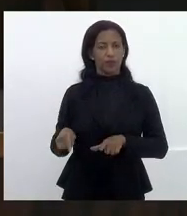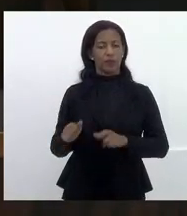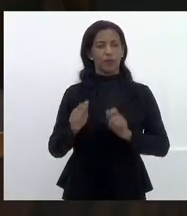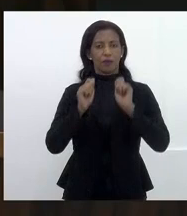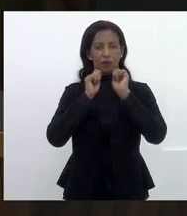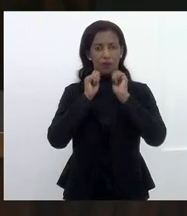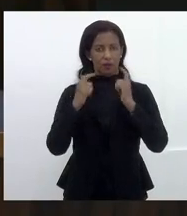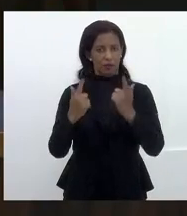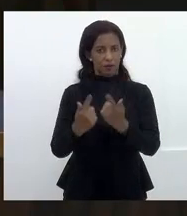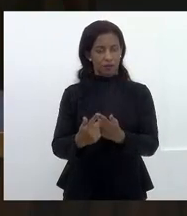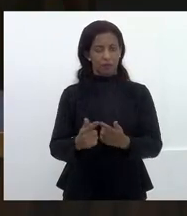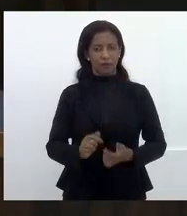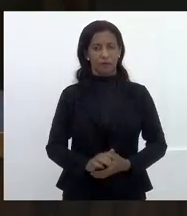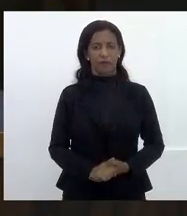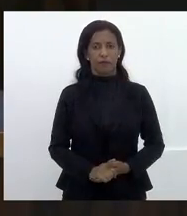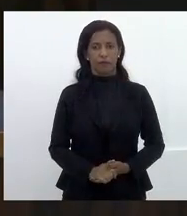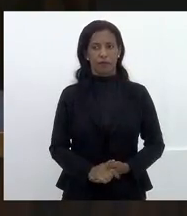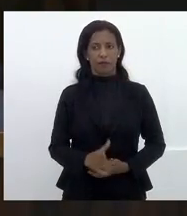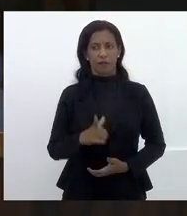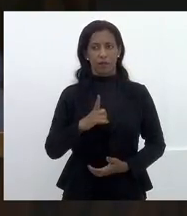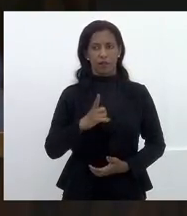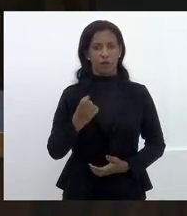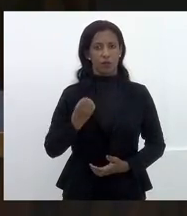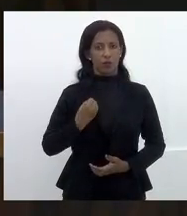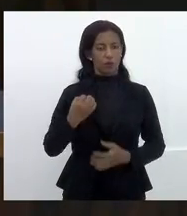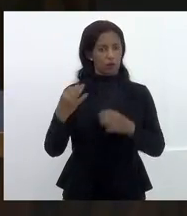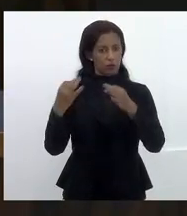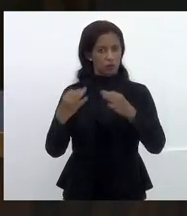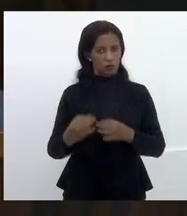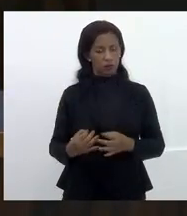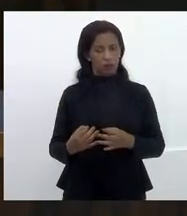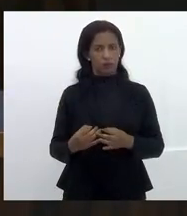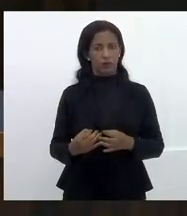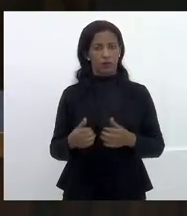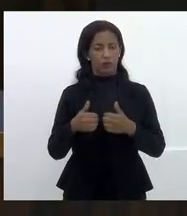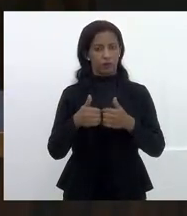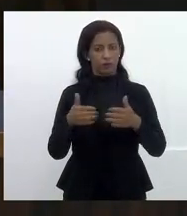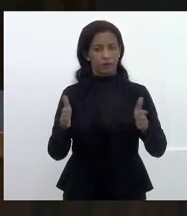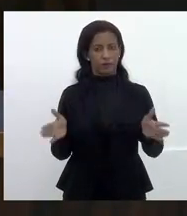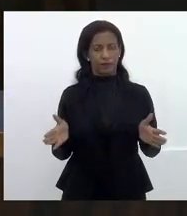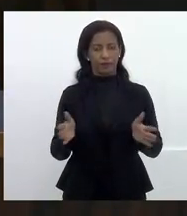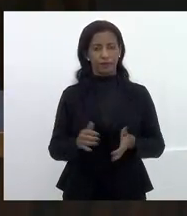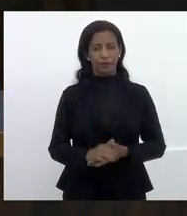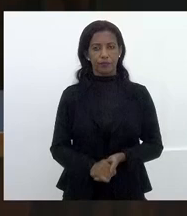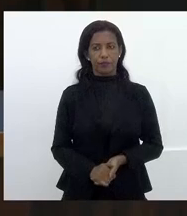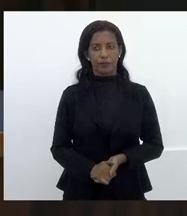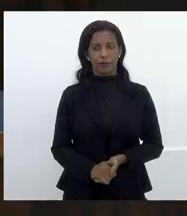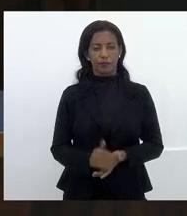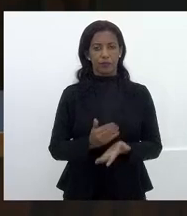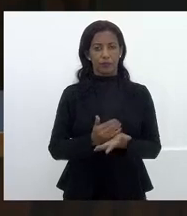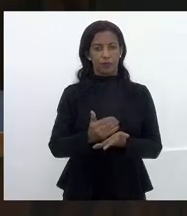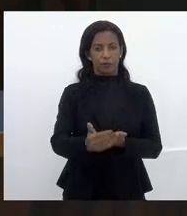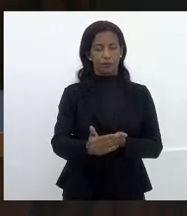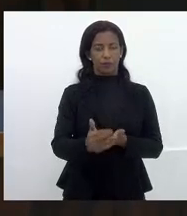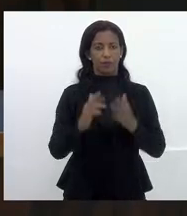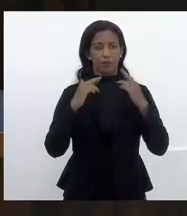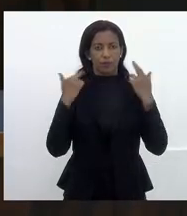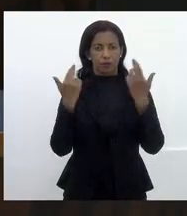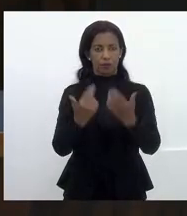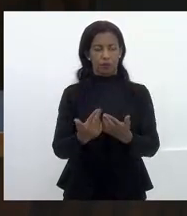Legislativa havendo número legal do aberto do como aberta a